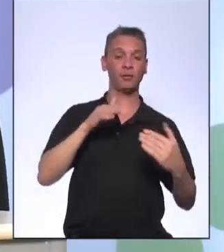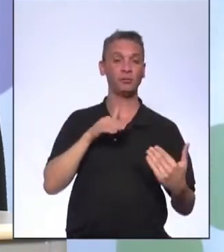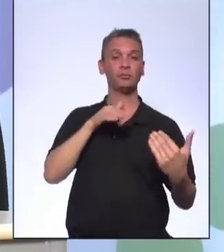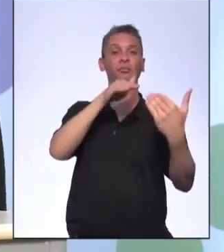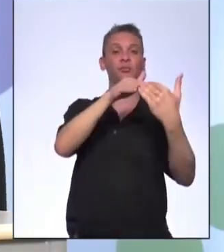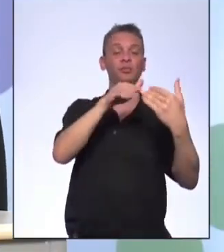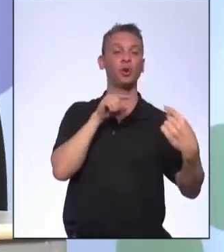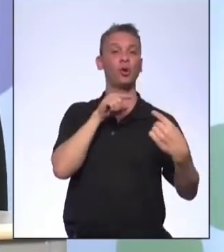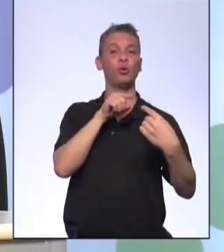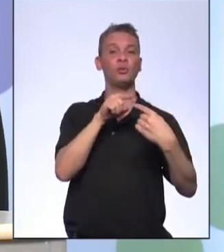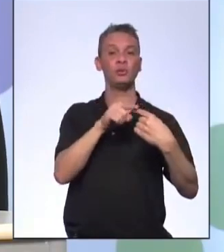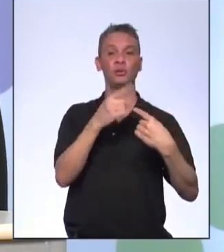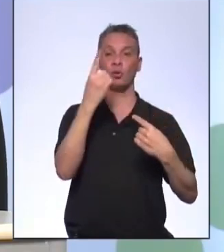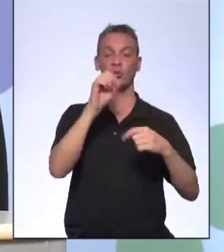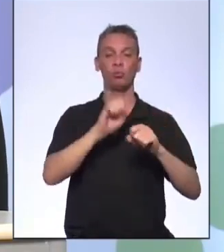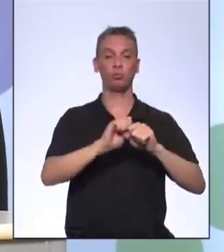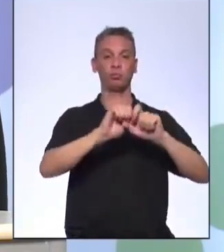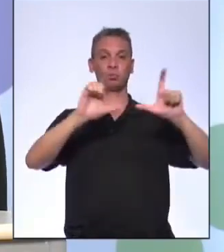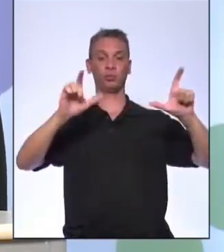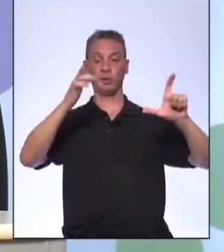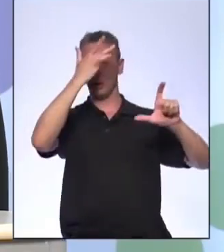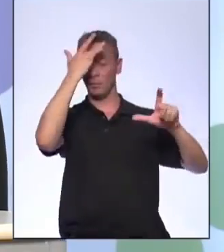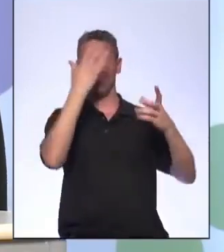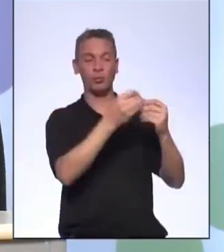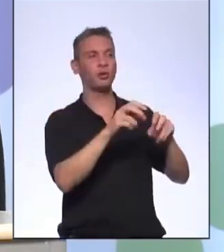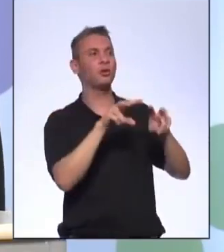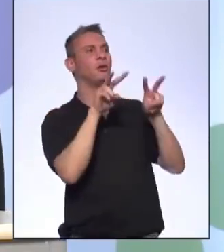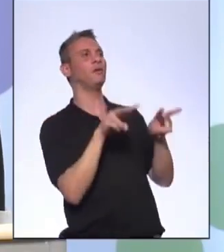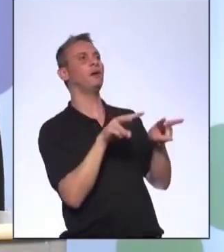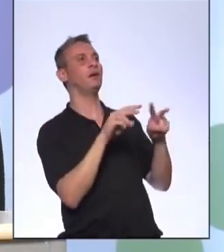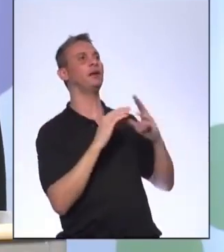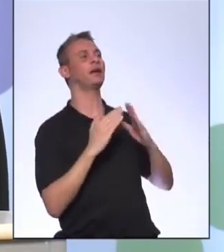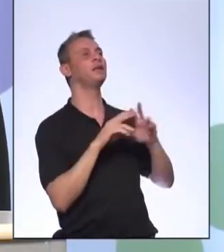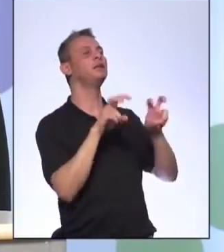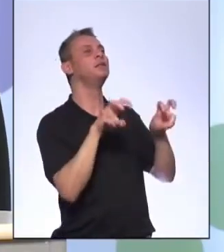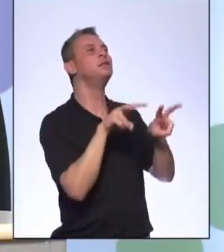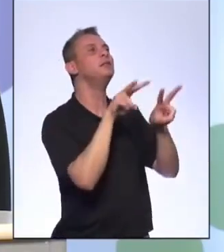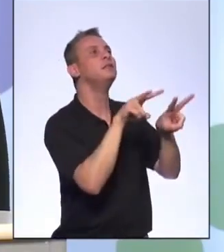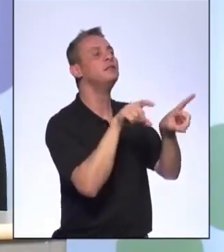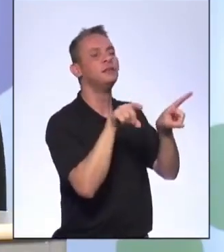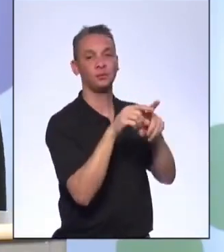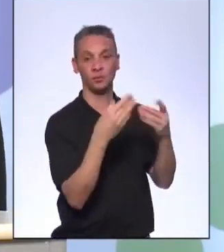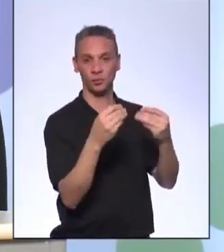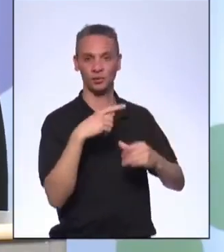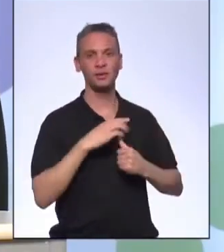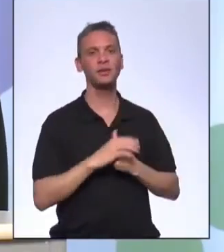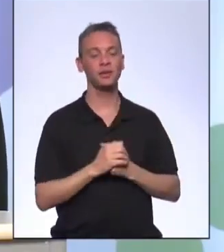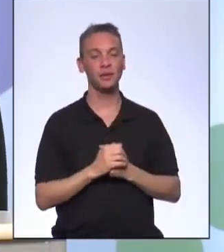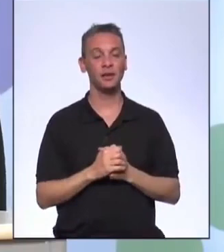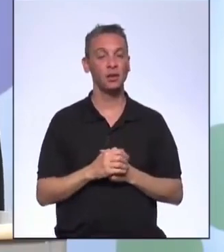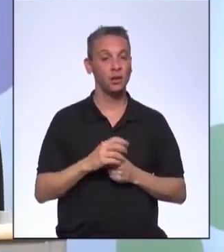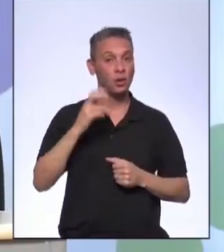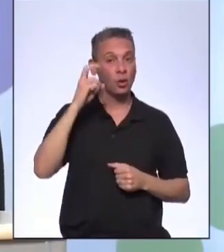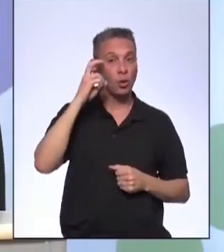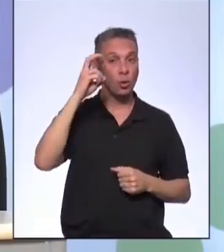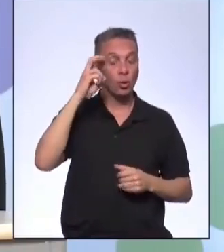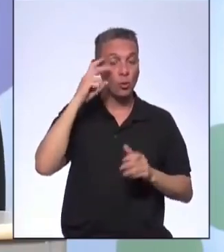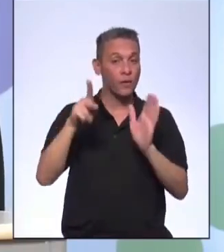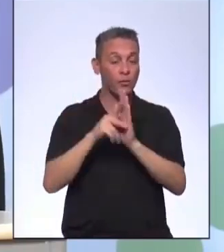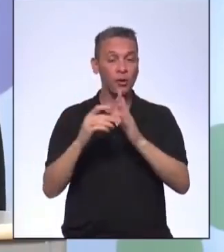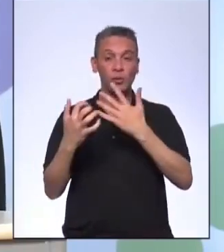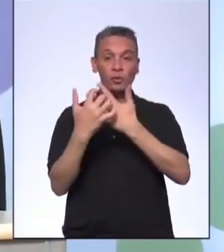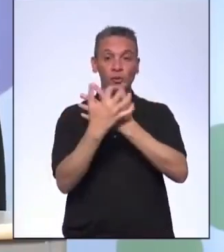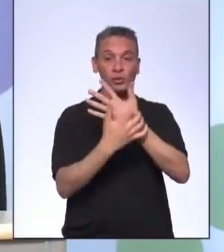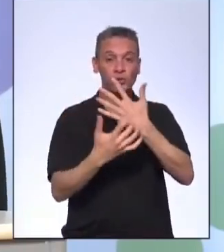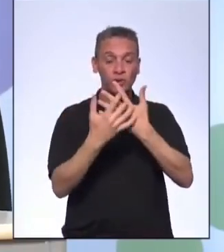tinham um transmissor e vários receptores, que eram as pessoas nas suas casas, com a cultura digital e com a